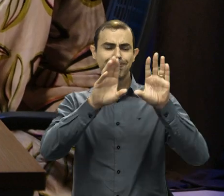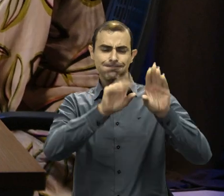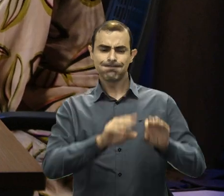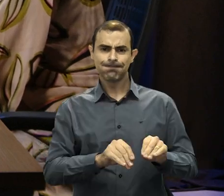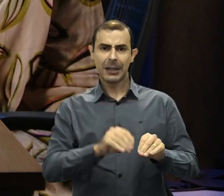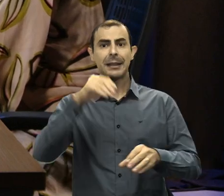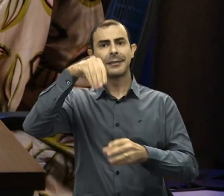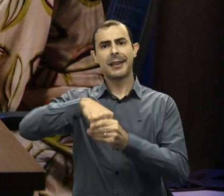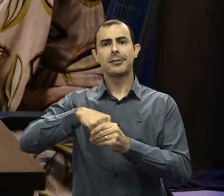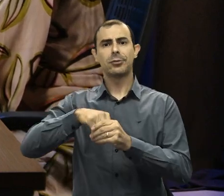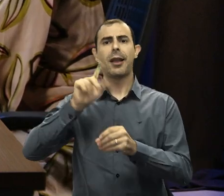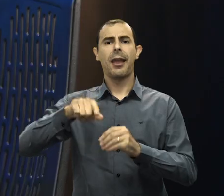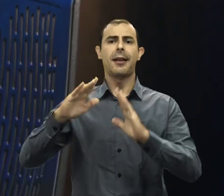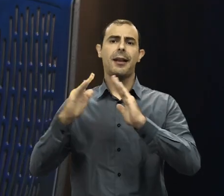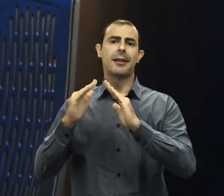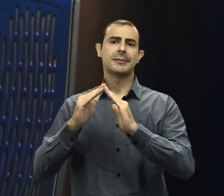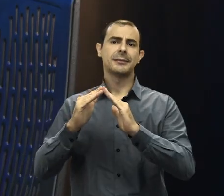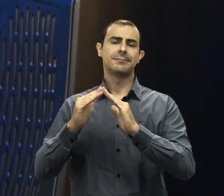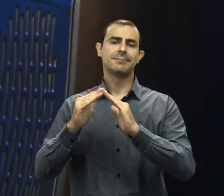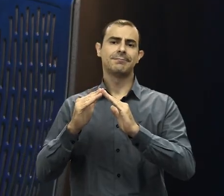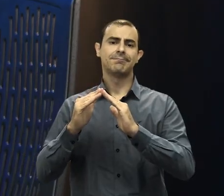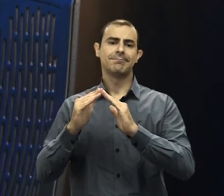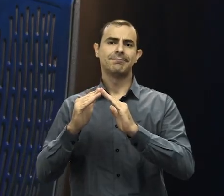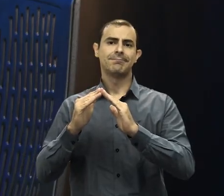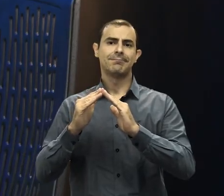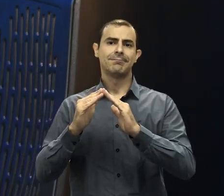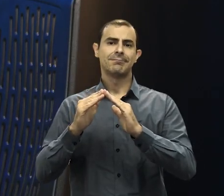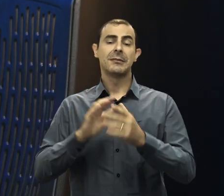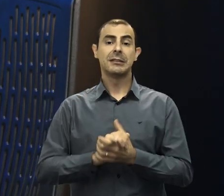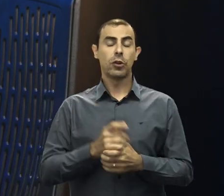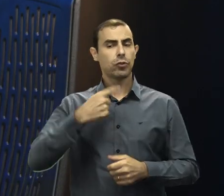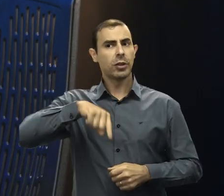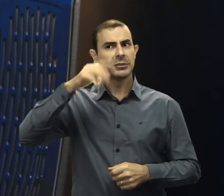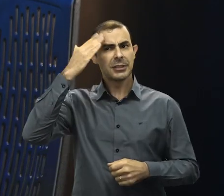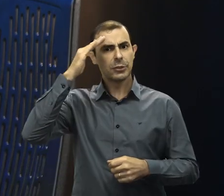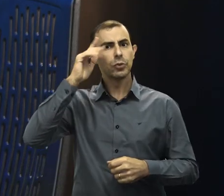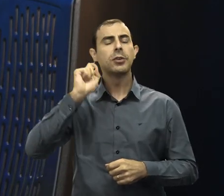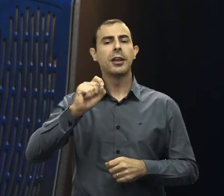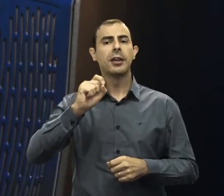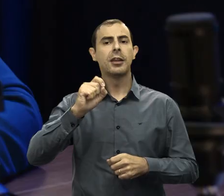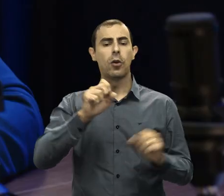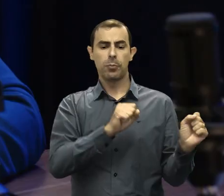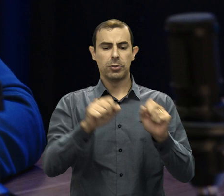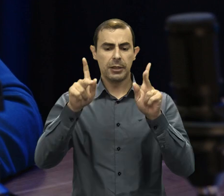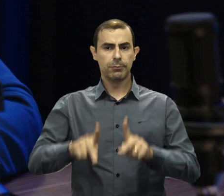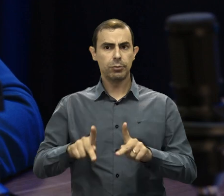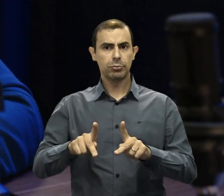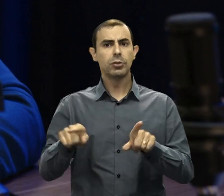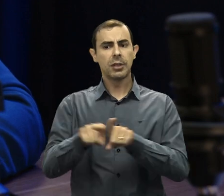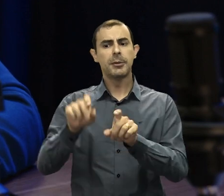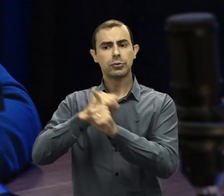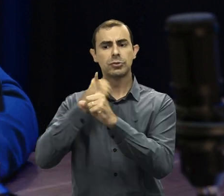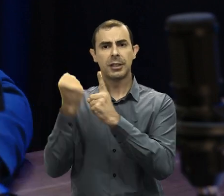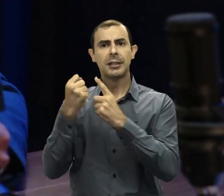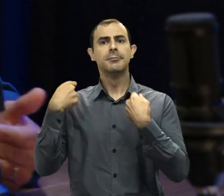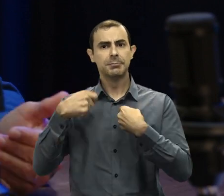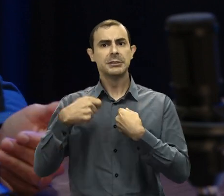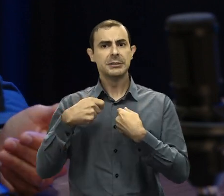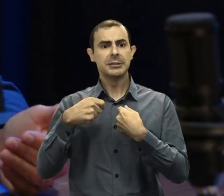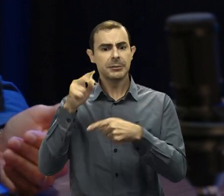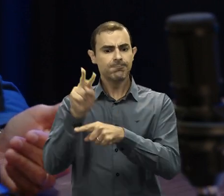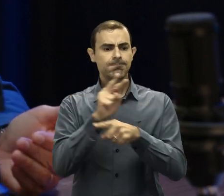no ambiente familiar, nós entendemos que o poder público e a sociedade precisam agir. Então, quando os